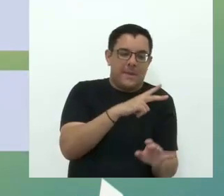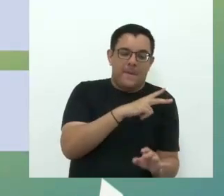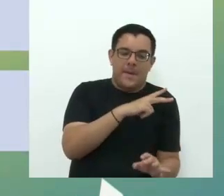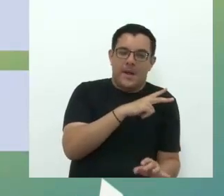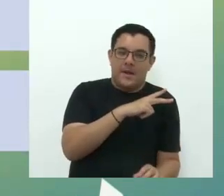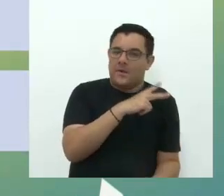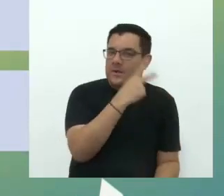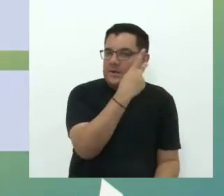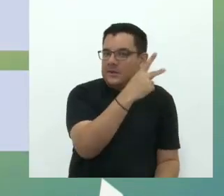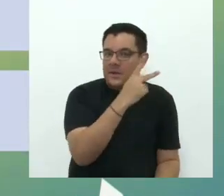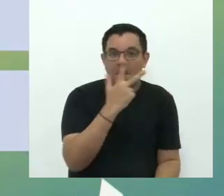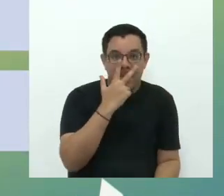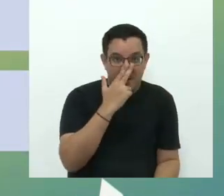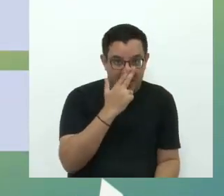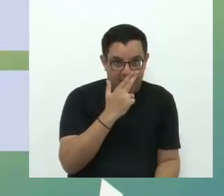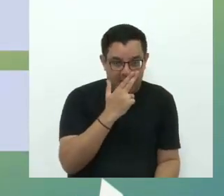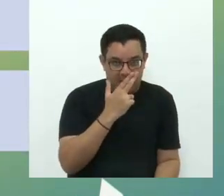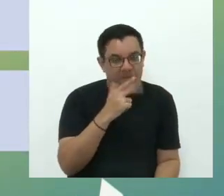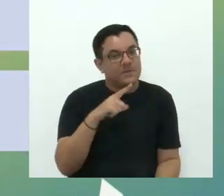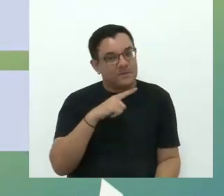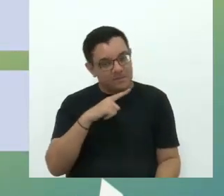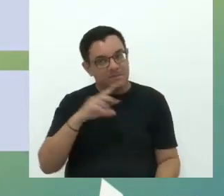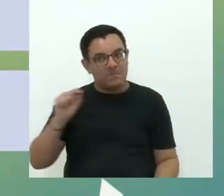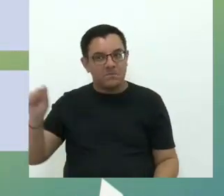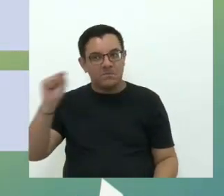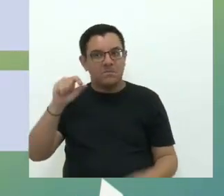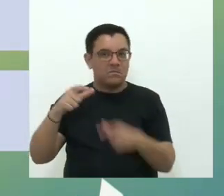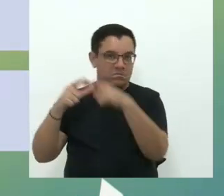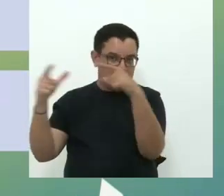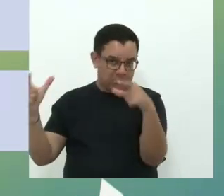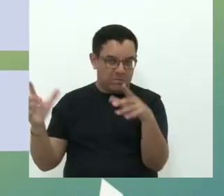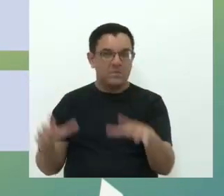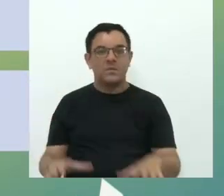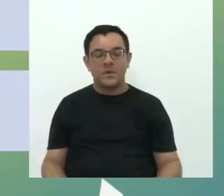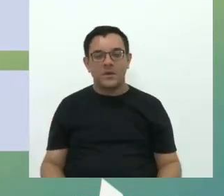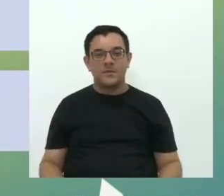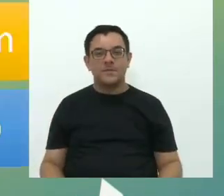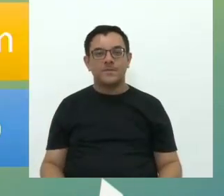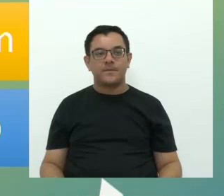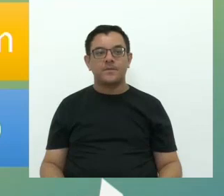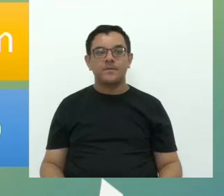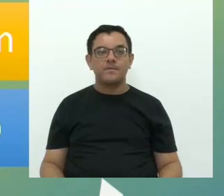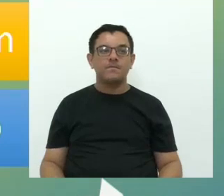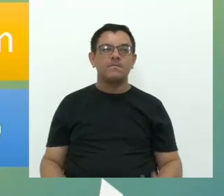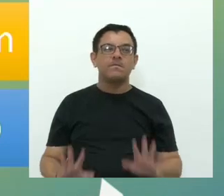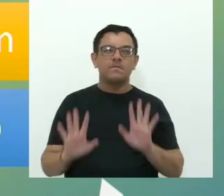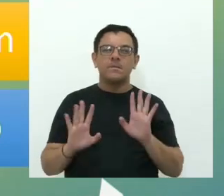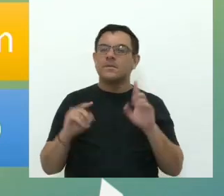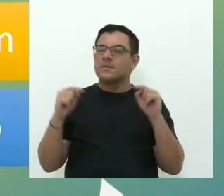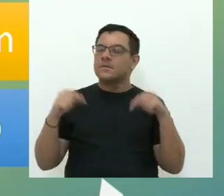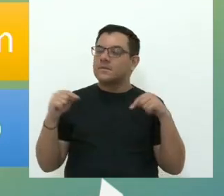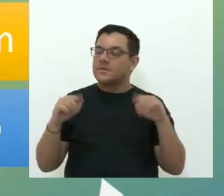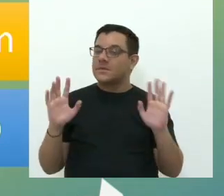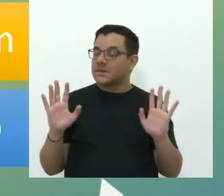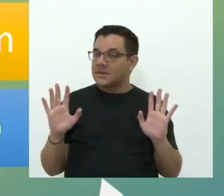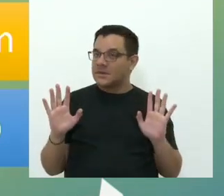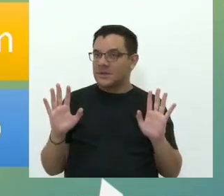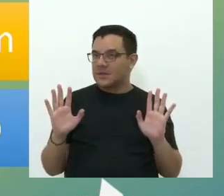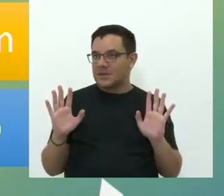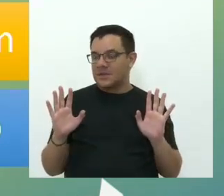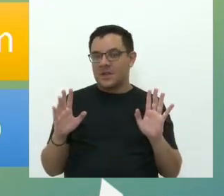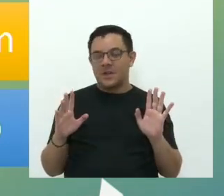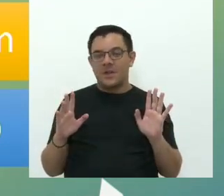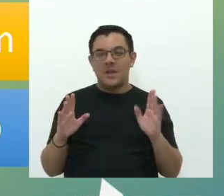desses agentes e também do eleitorado como um todo mas aqui a gente se falar de